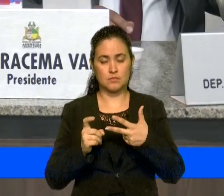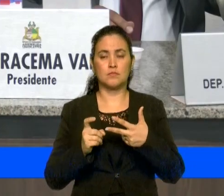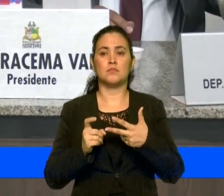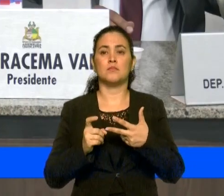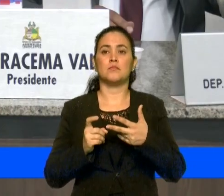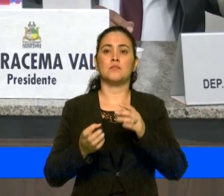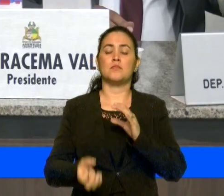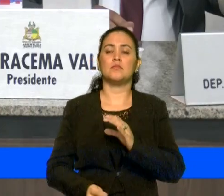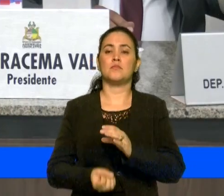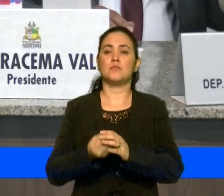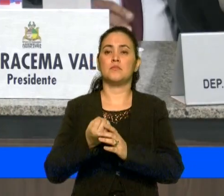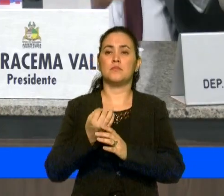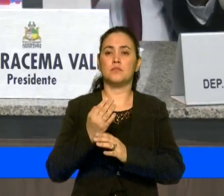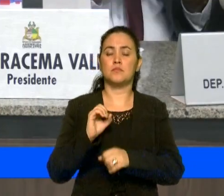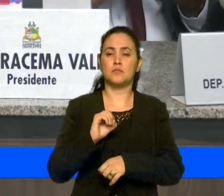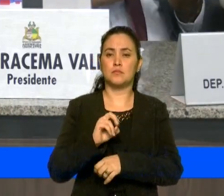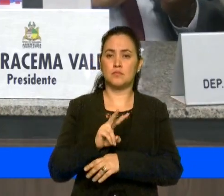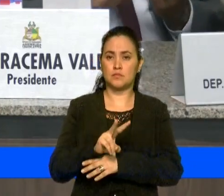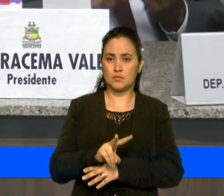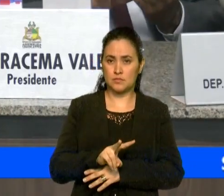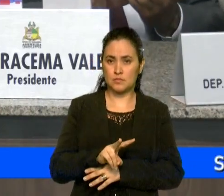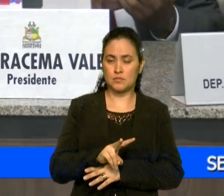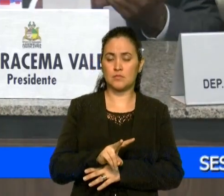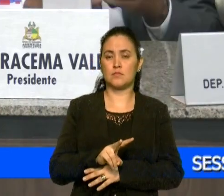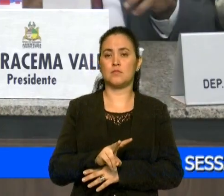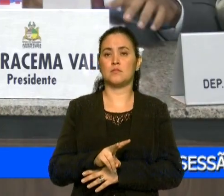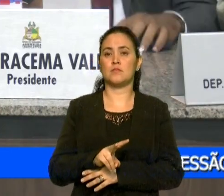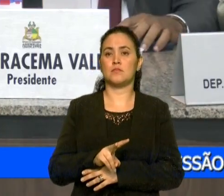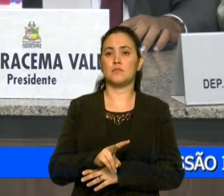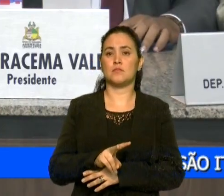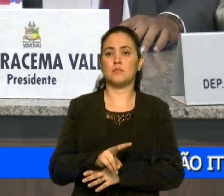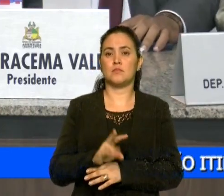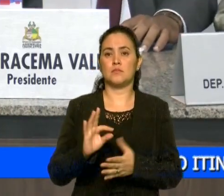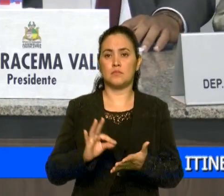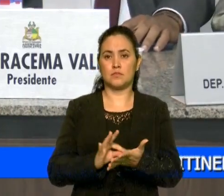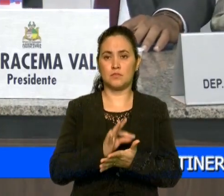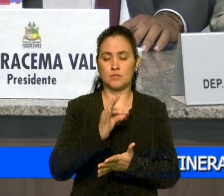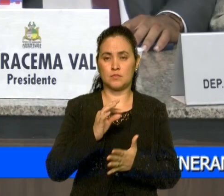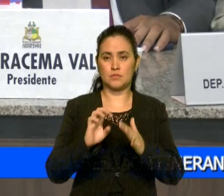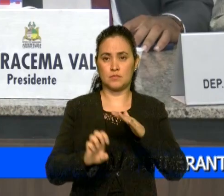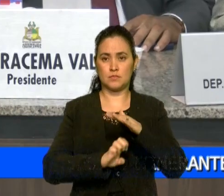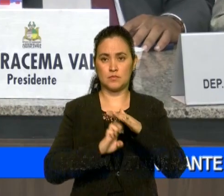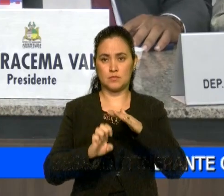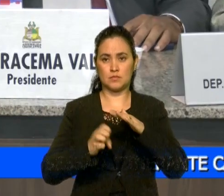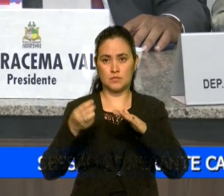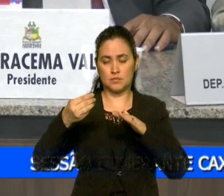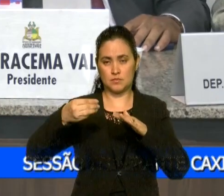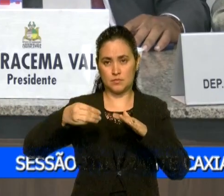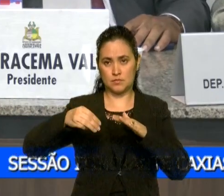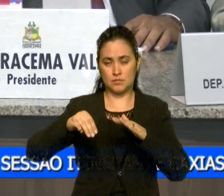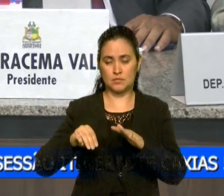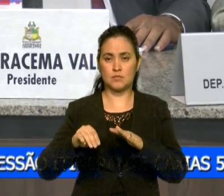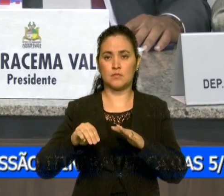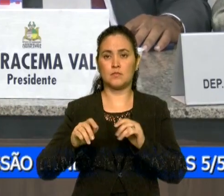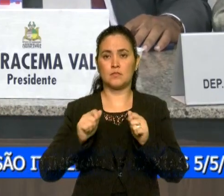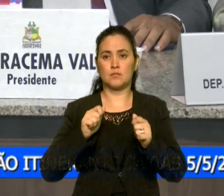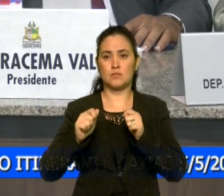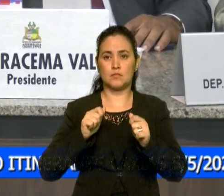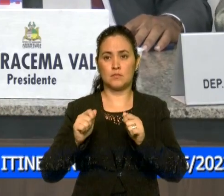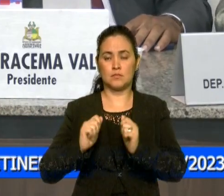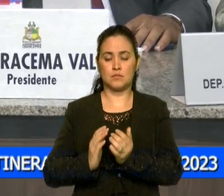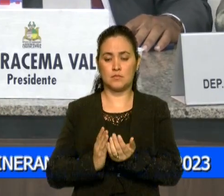criação de cargos em comissão na Empresa Maranhense de Administração Portuária, EMAP, e da